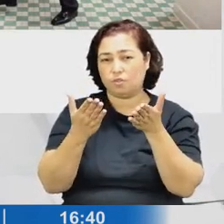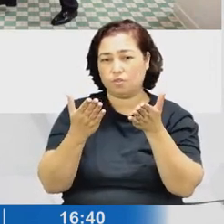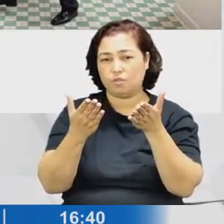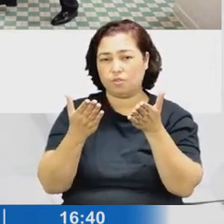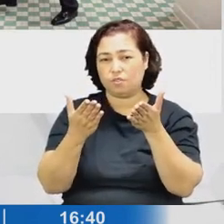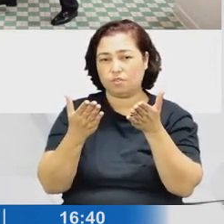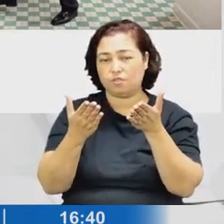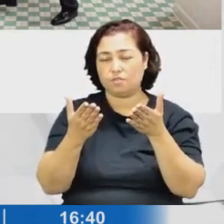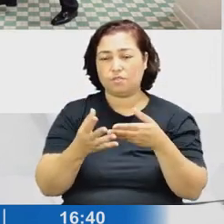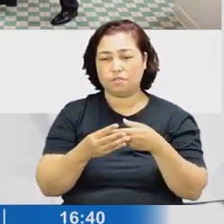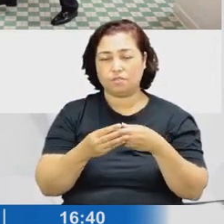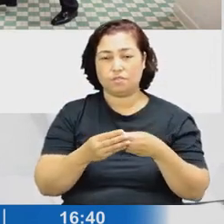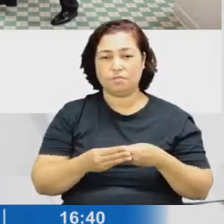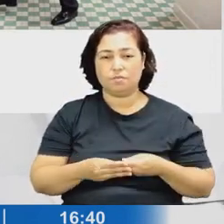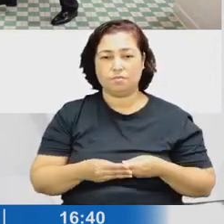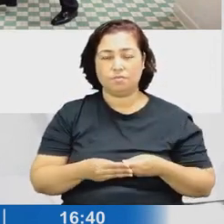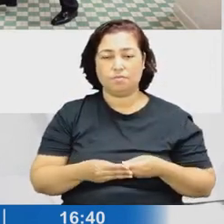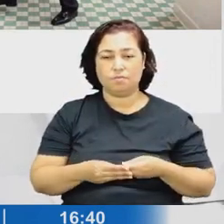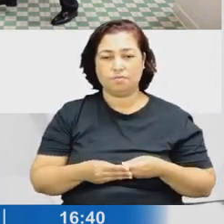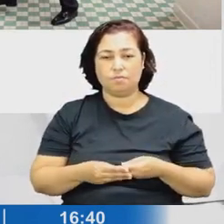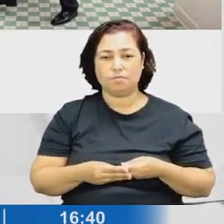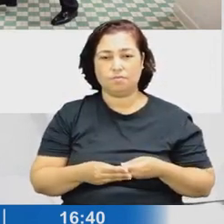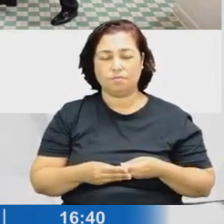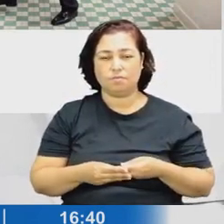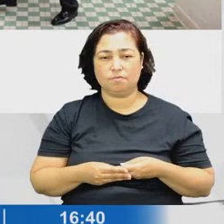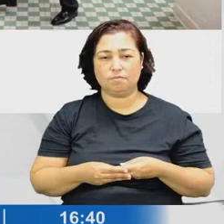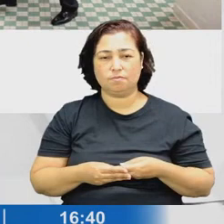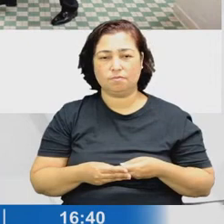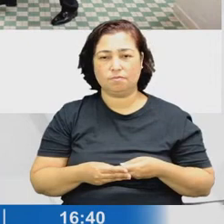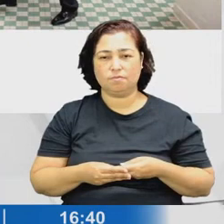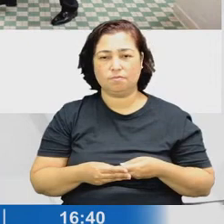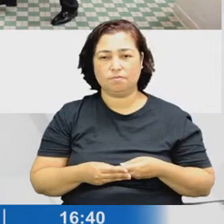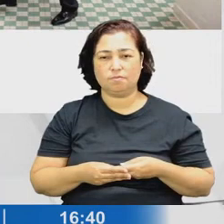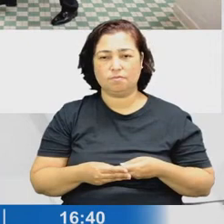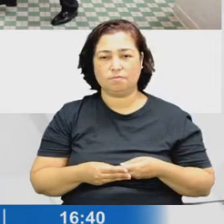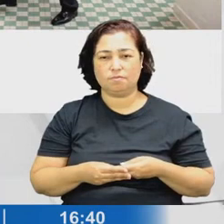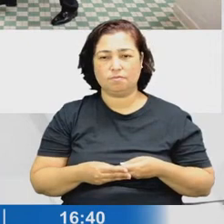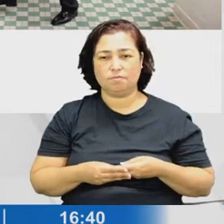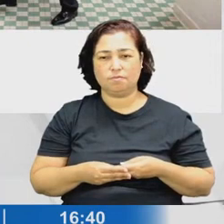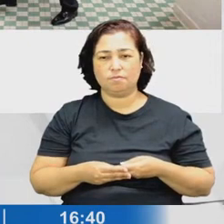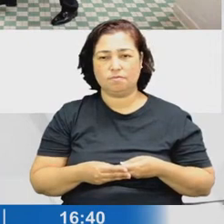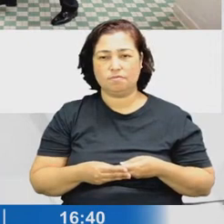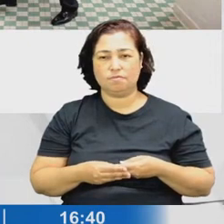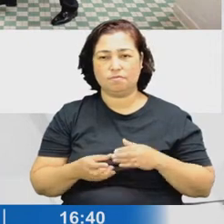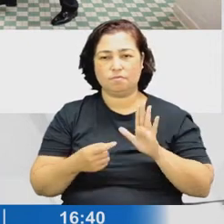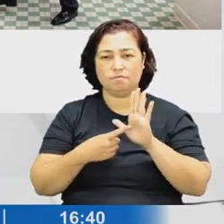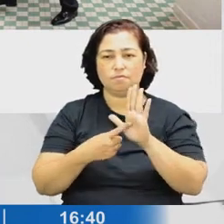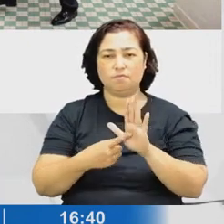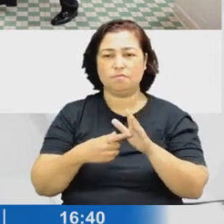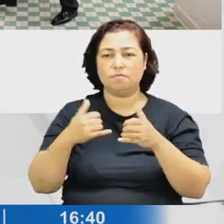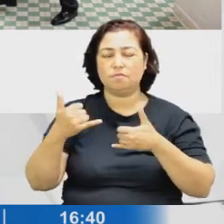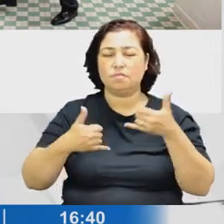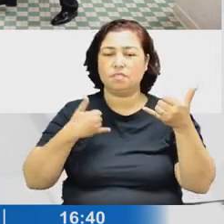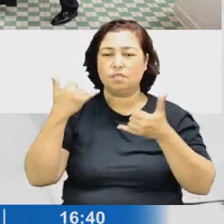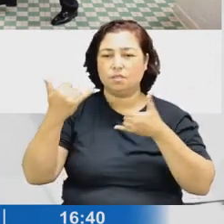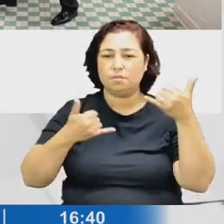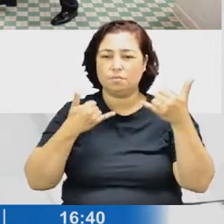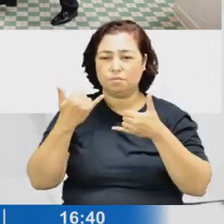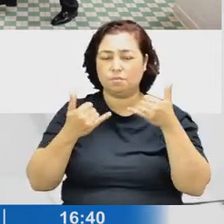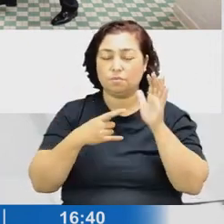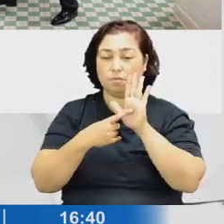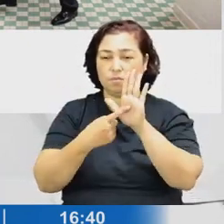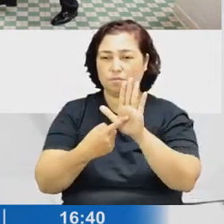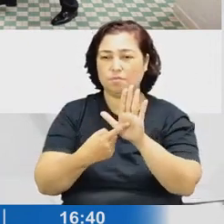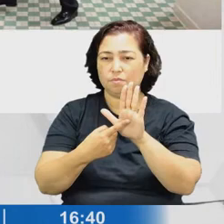Ah que bonitinho junto com adolescente ali a lá mostra não brincalhão tá brincando ali o amigo está se